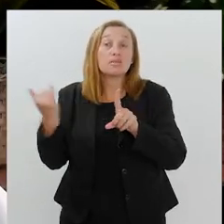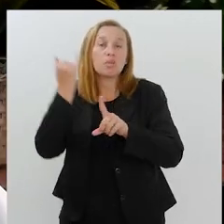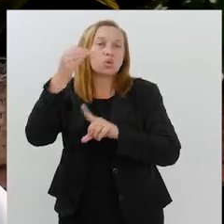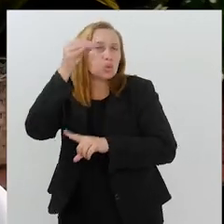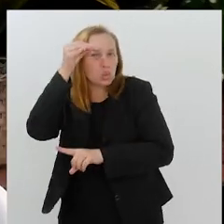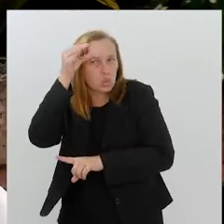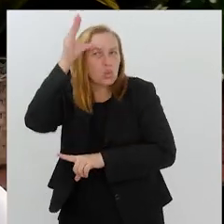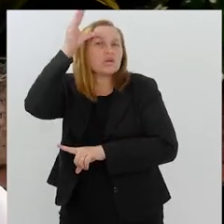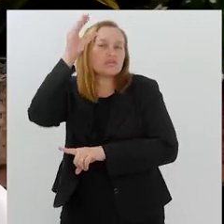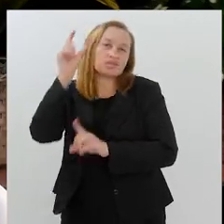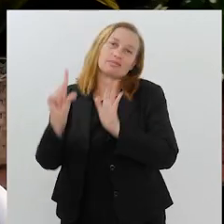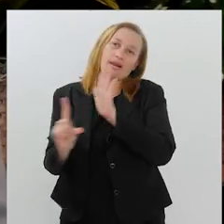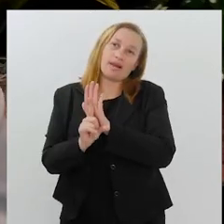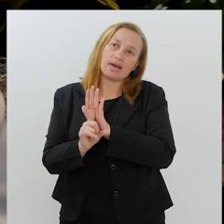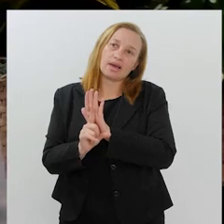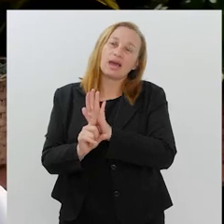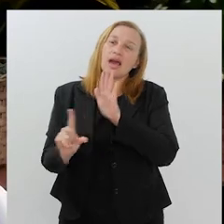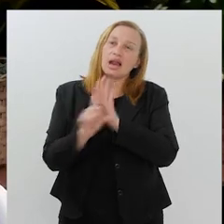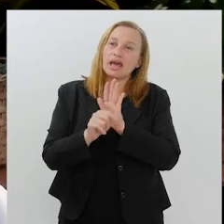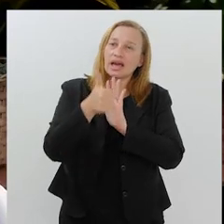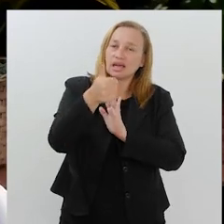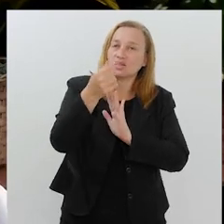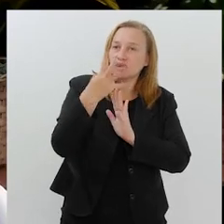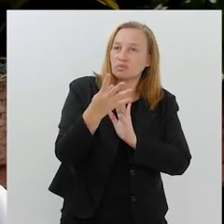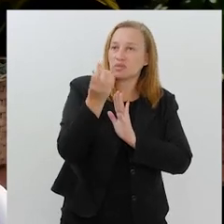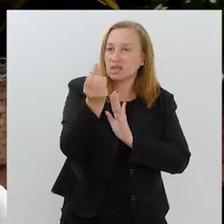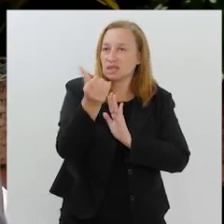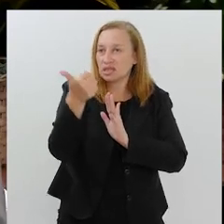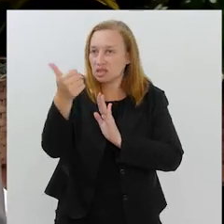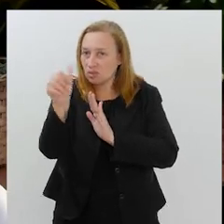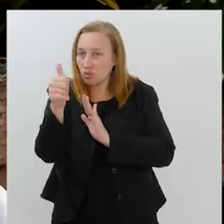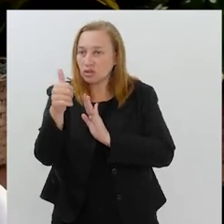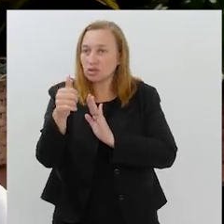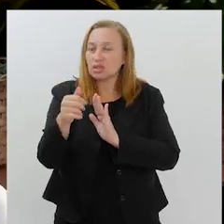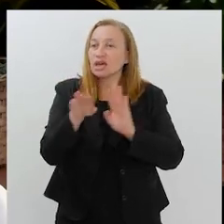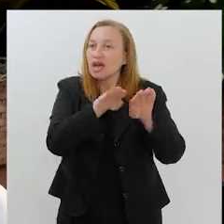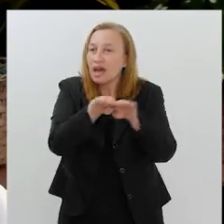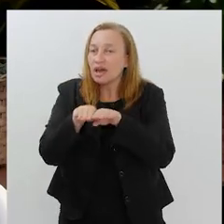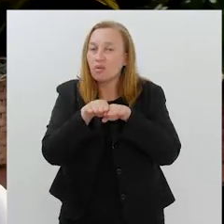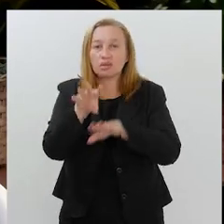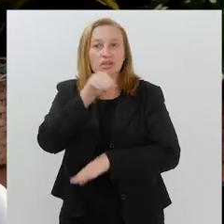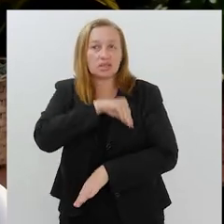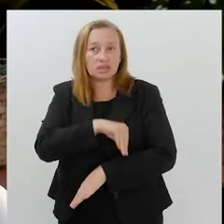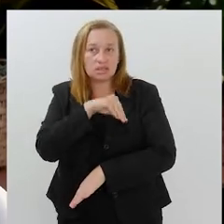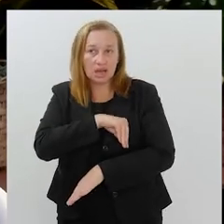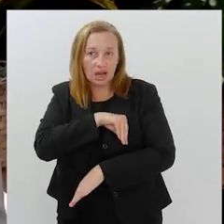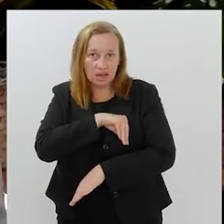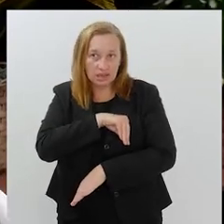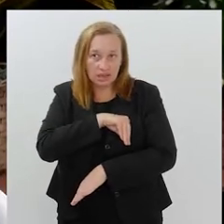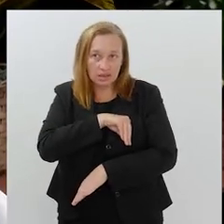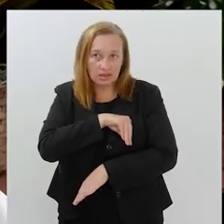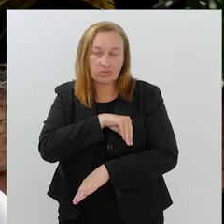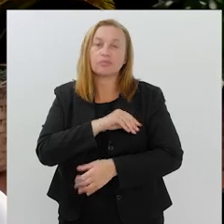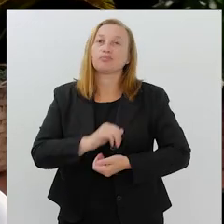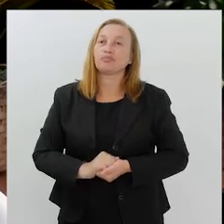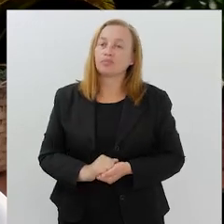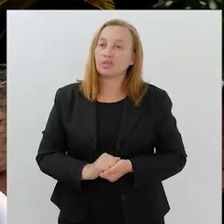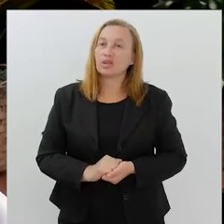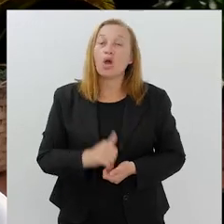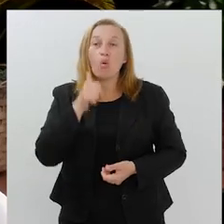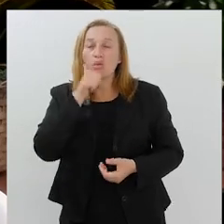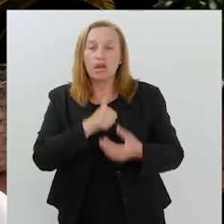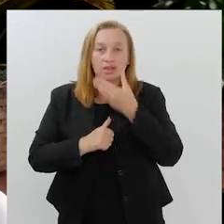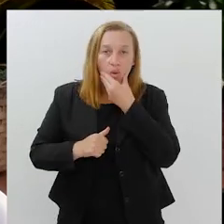questão importante do conhecimento dessa lei a lei 14611 que trata da Igualdade salarial e de critérios